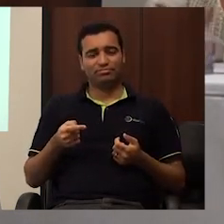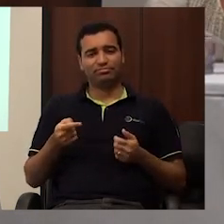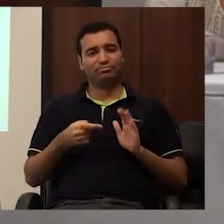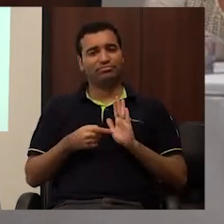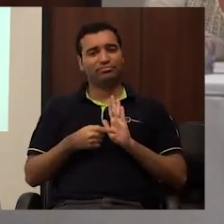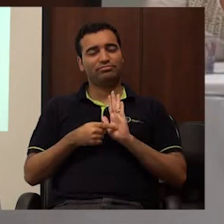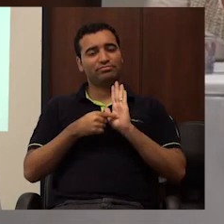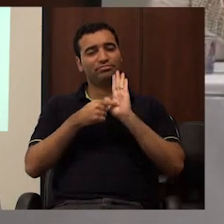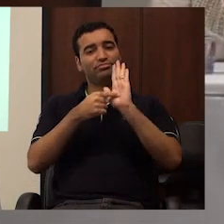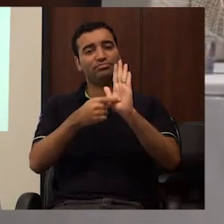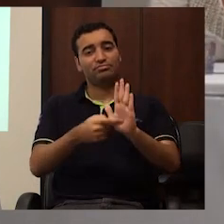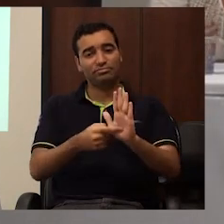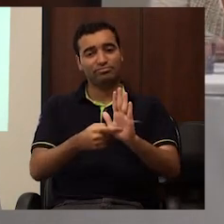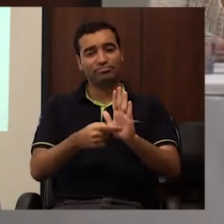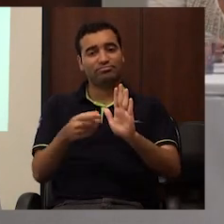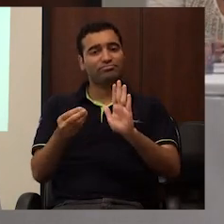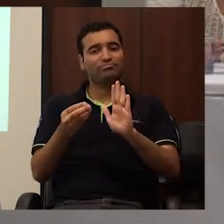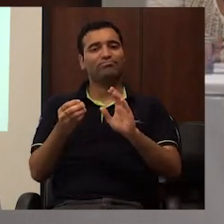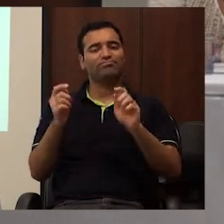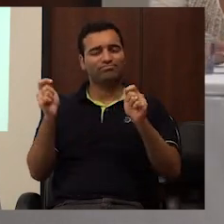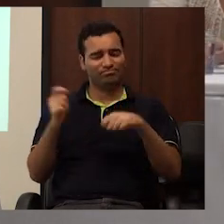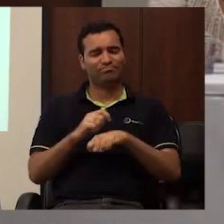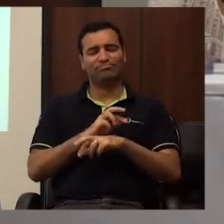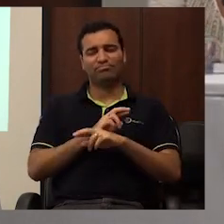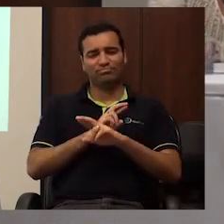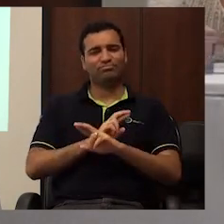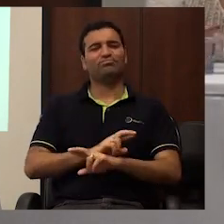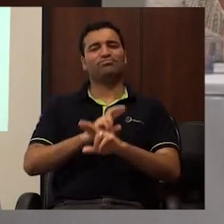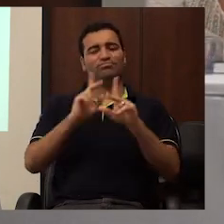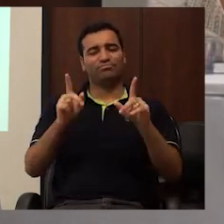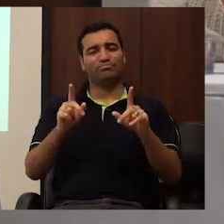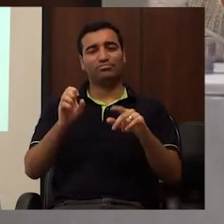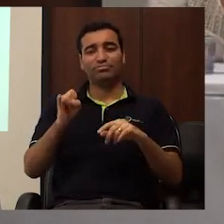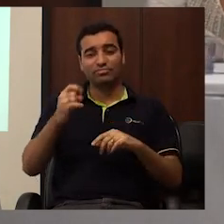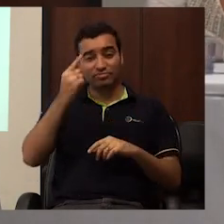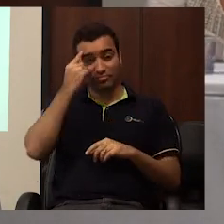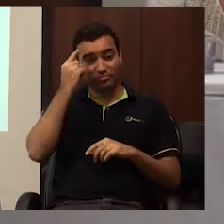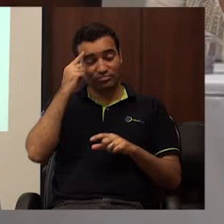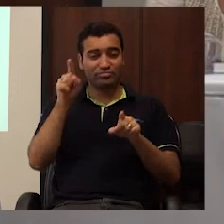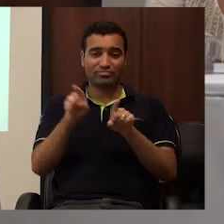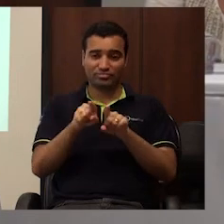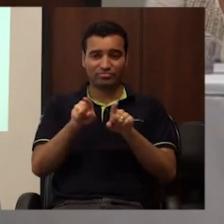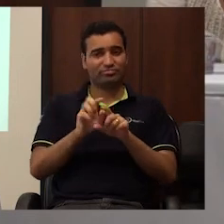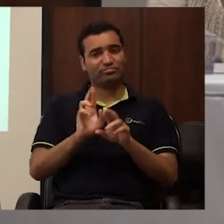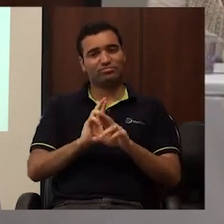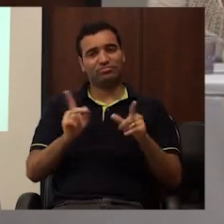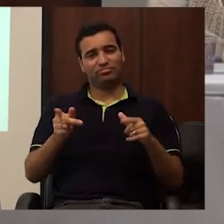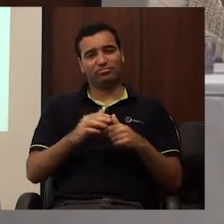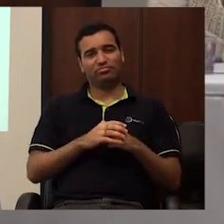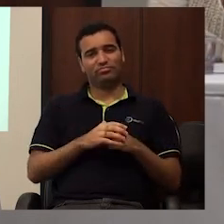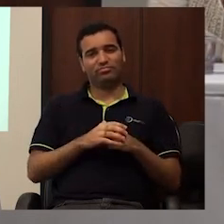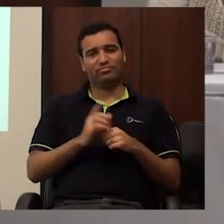mostrando o quanto poderia ter sido diferente se ela tivesse sido pensada também de forma diferente.